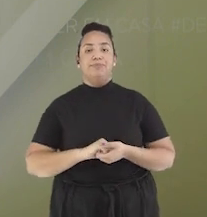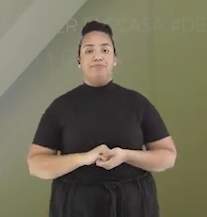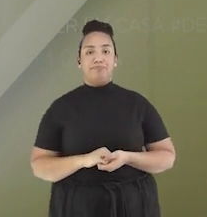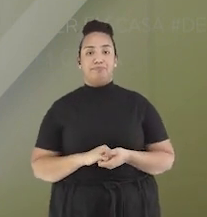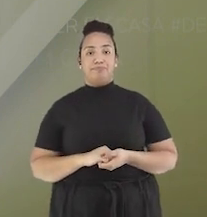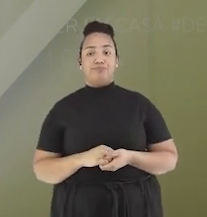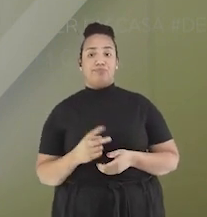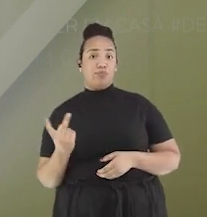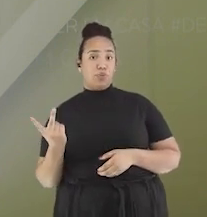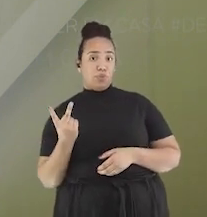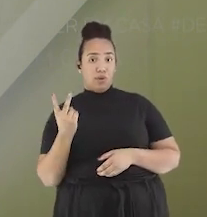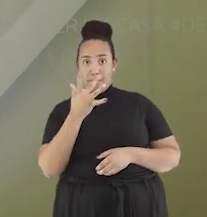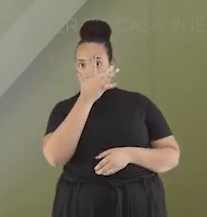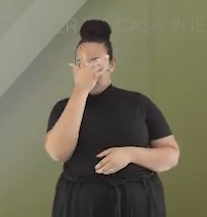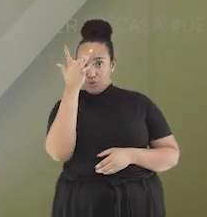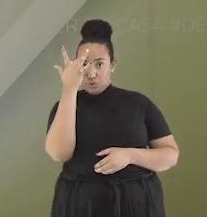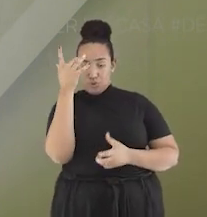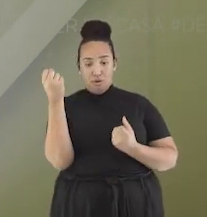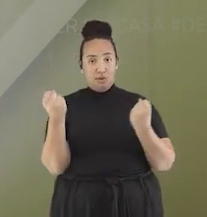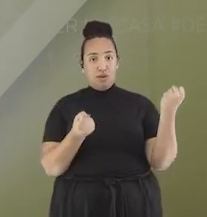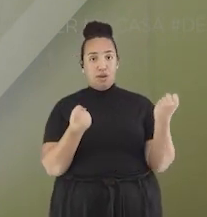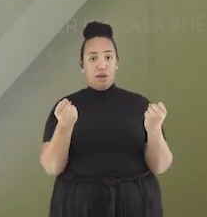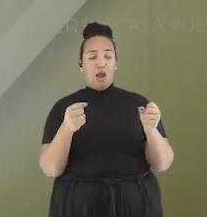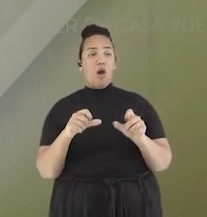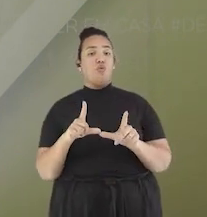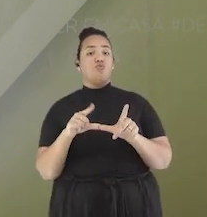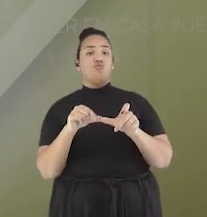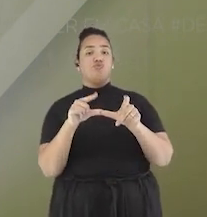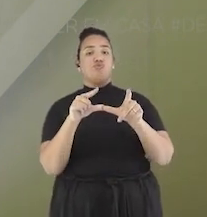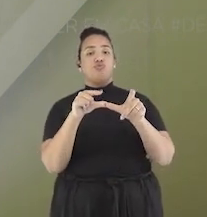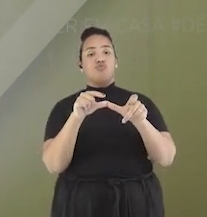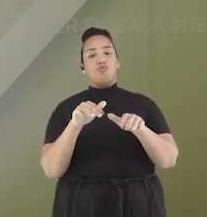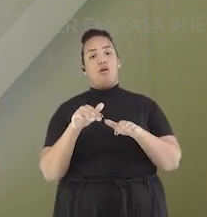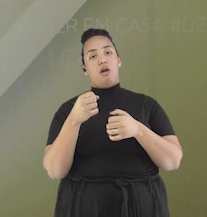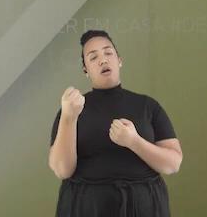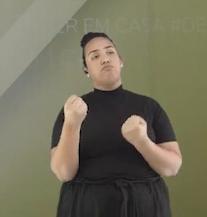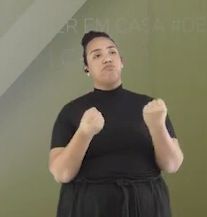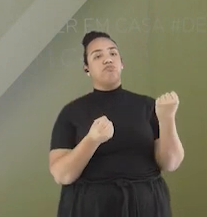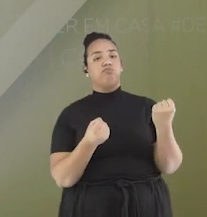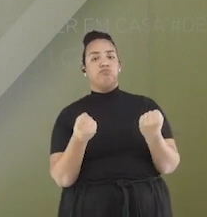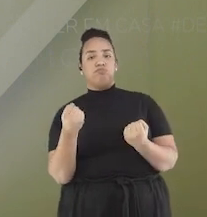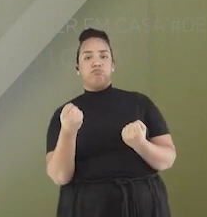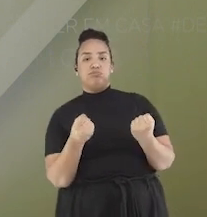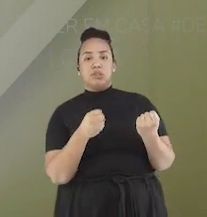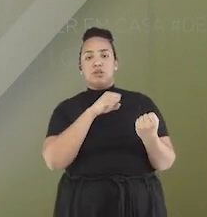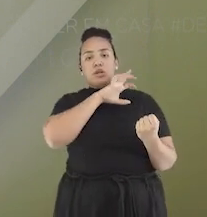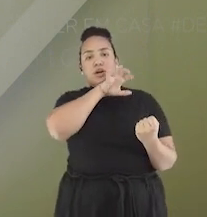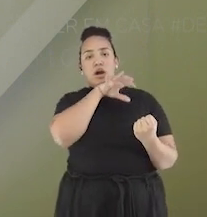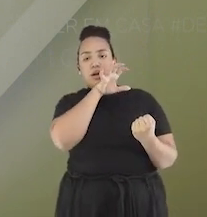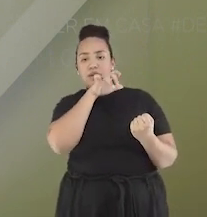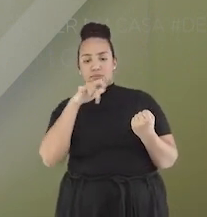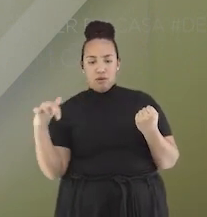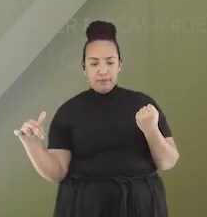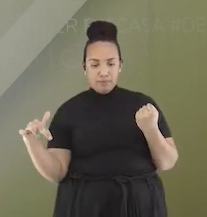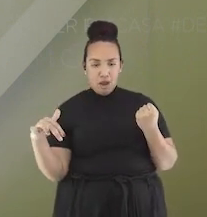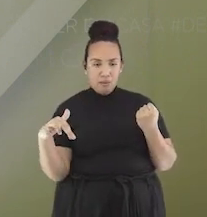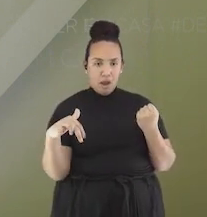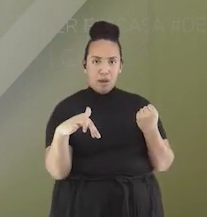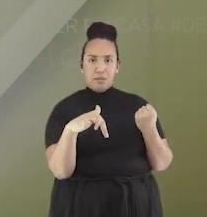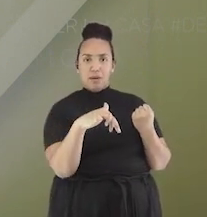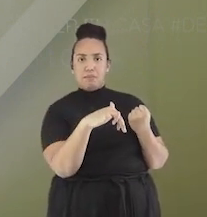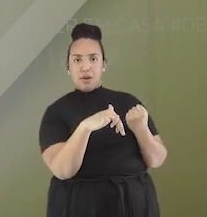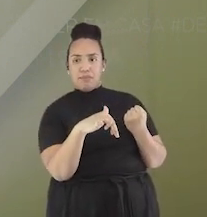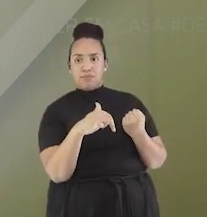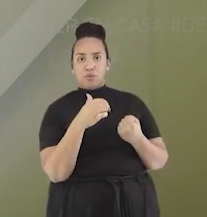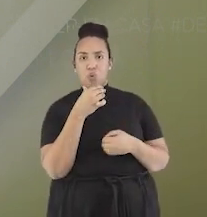Dúvida. 2 compadres viajavam de carro por uma estrada de fazenda, quando um bicho cruzou a